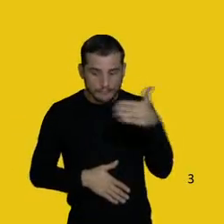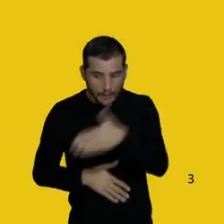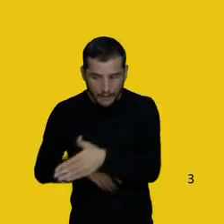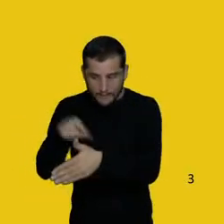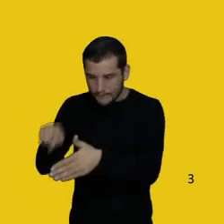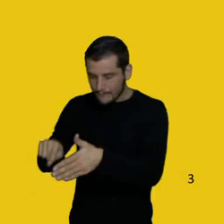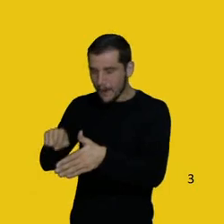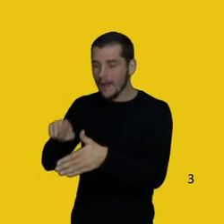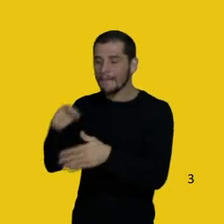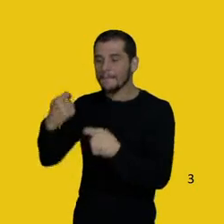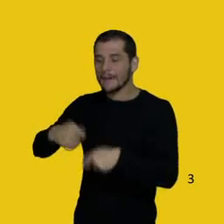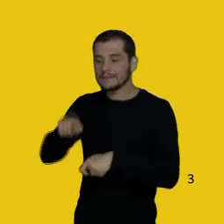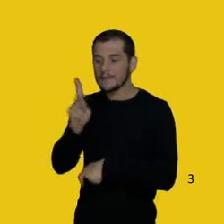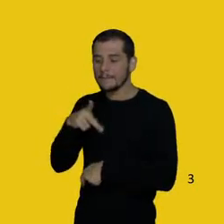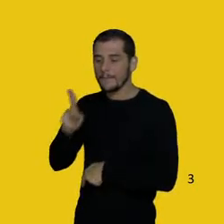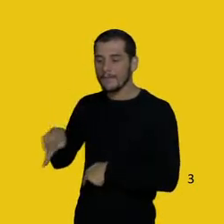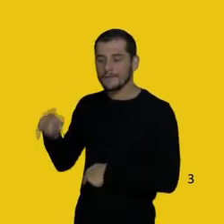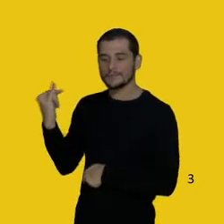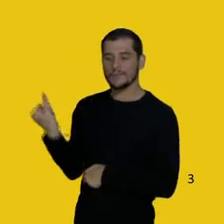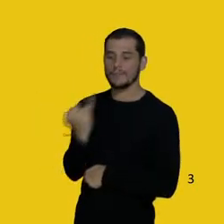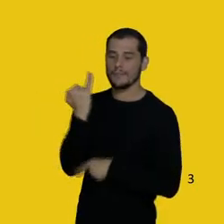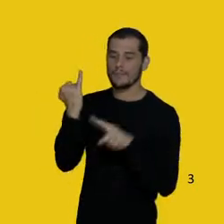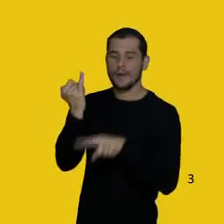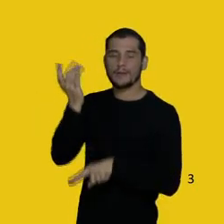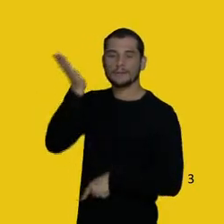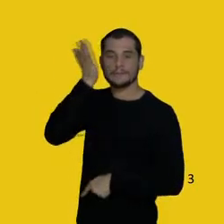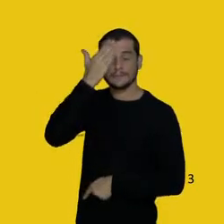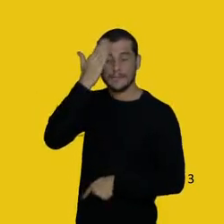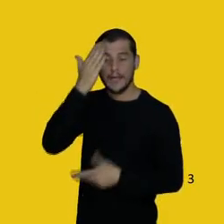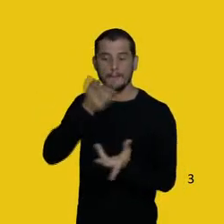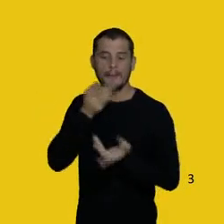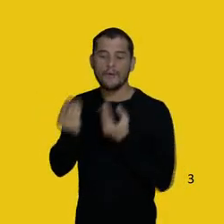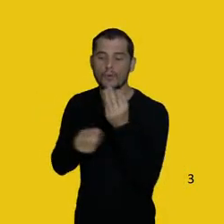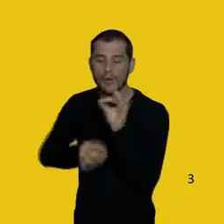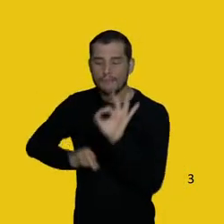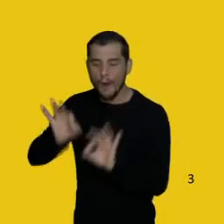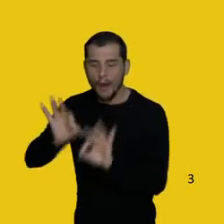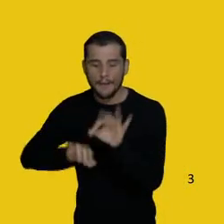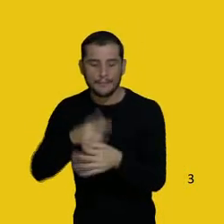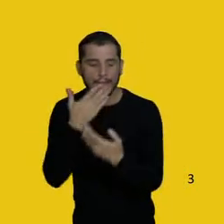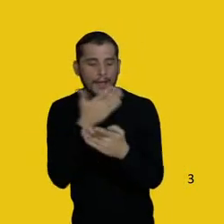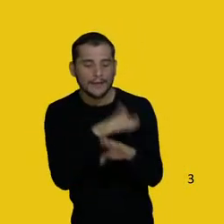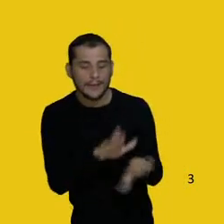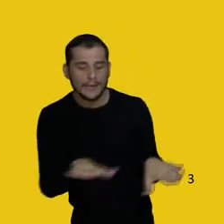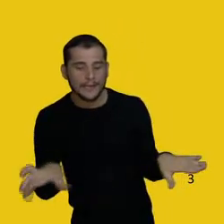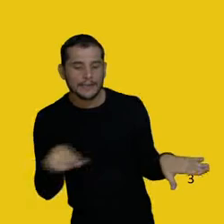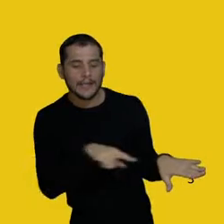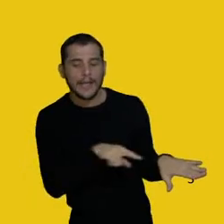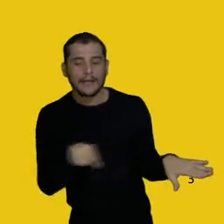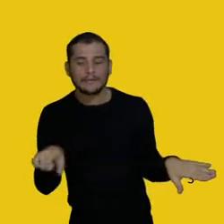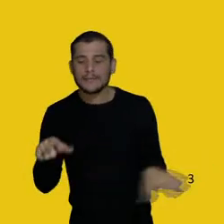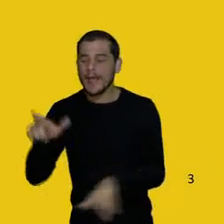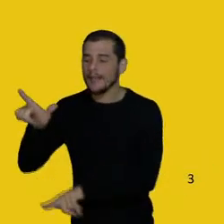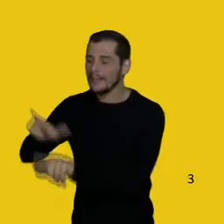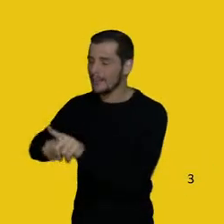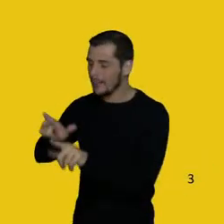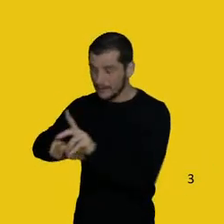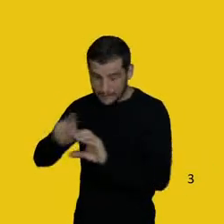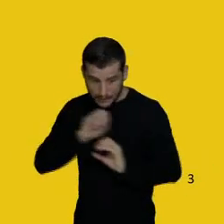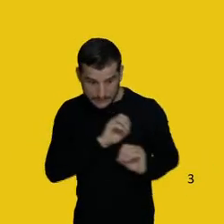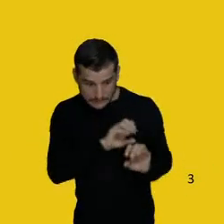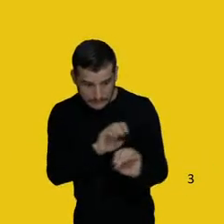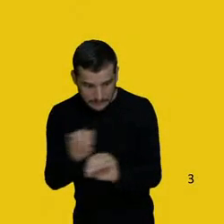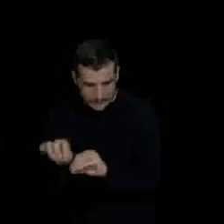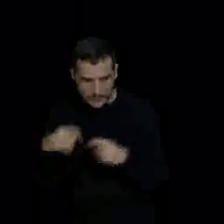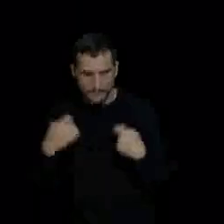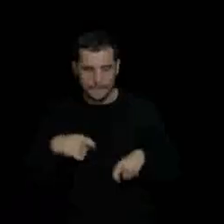importantíssimo né saber organizar todas essas crianças para aprenderem direitinho as mesmas coisas